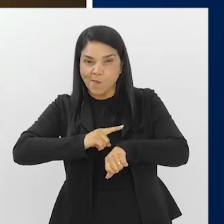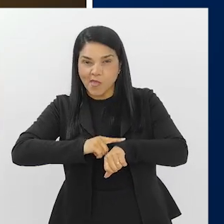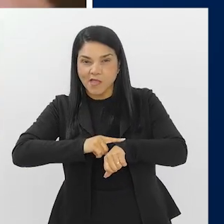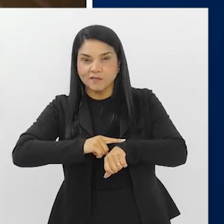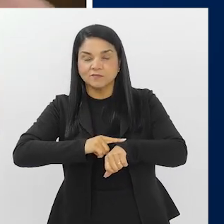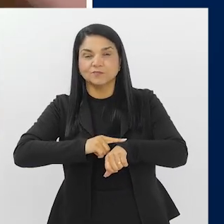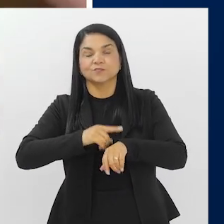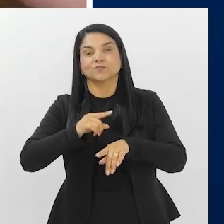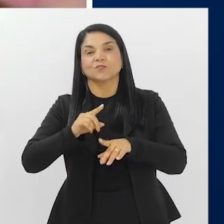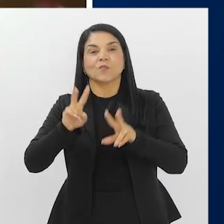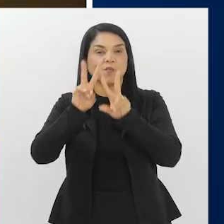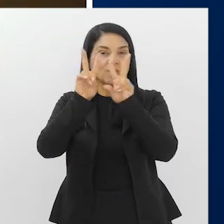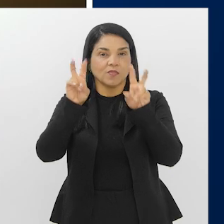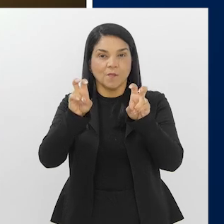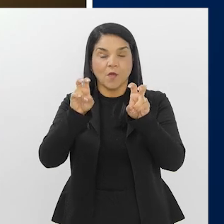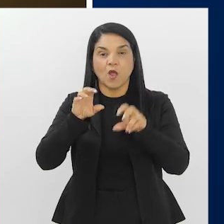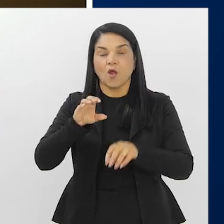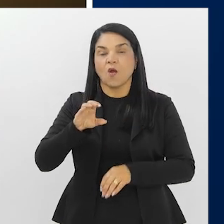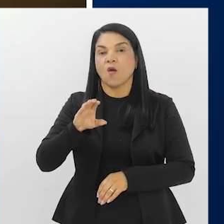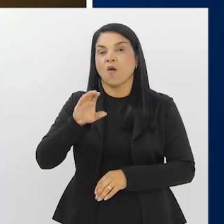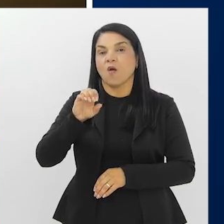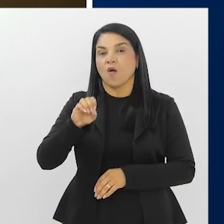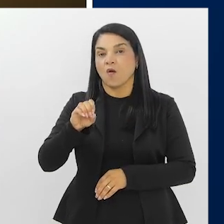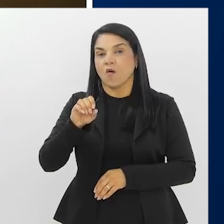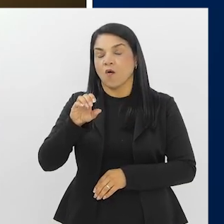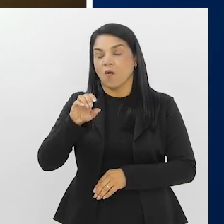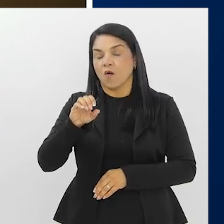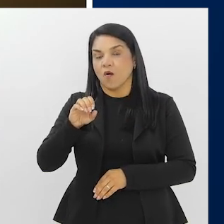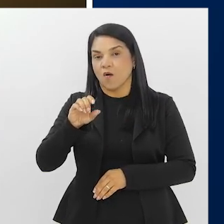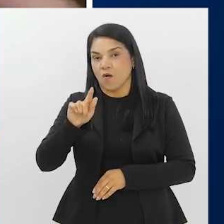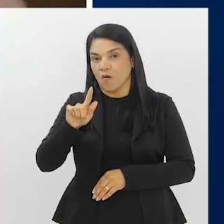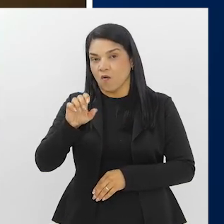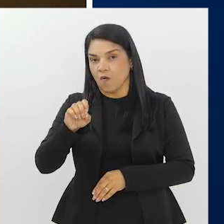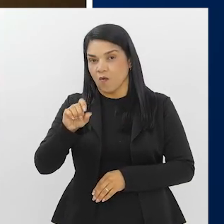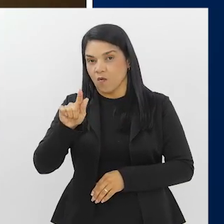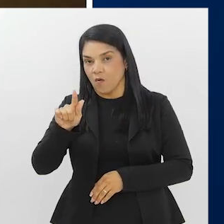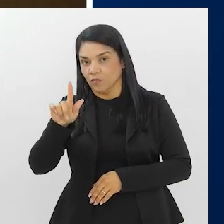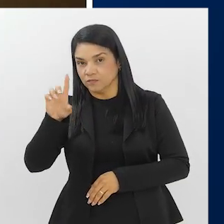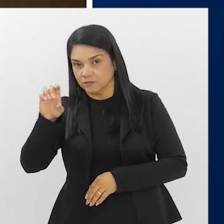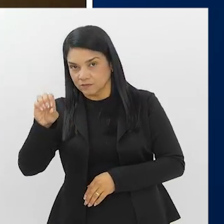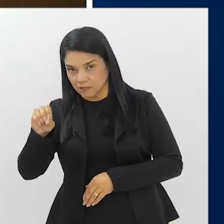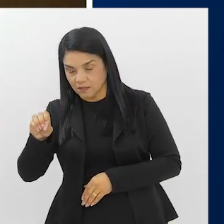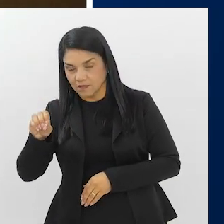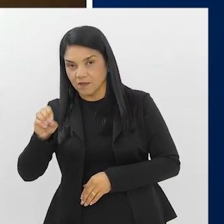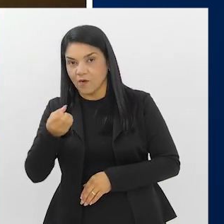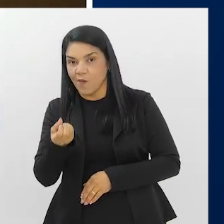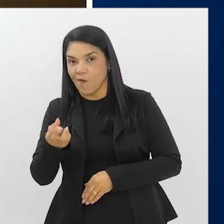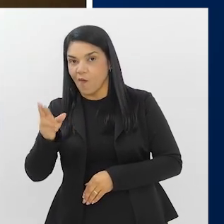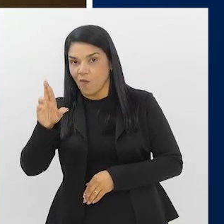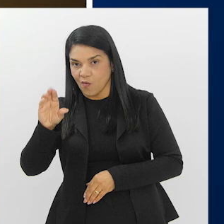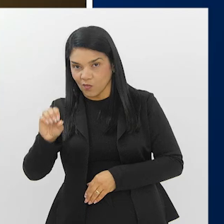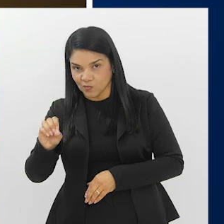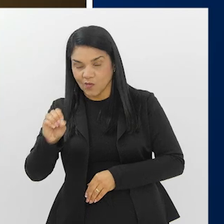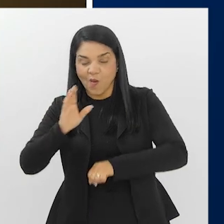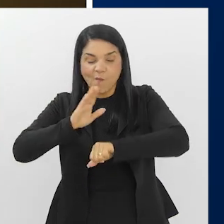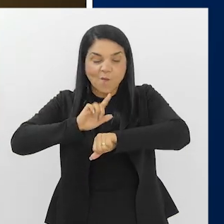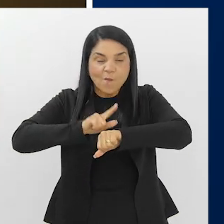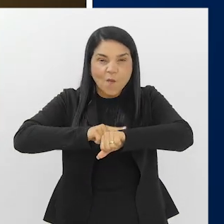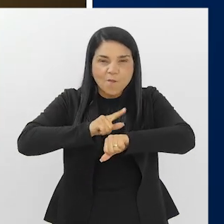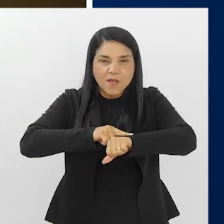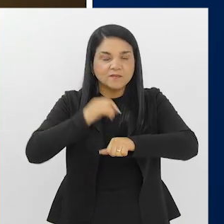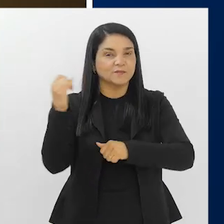gente fala em golden hour, que é a hora de ouro, quando a gente consegue ali daquele início manter ali